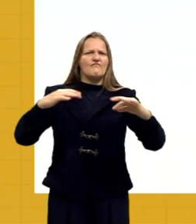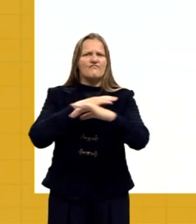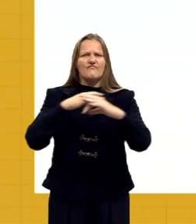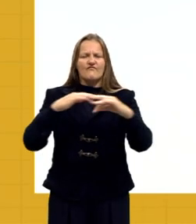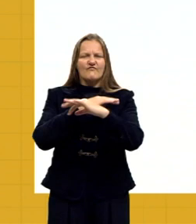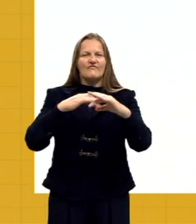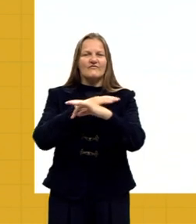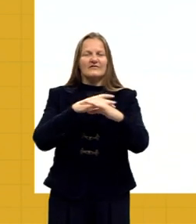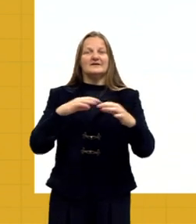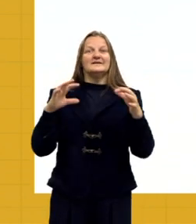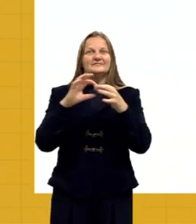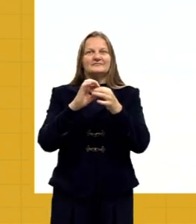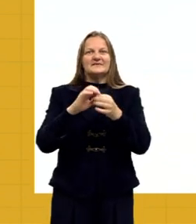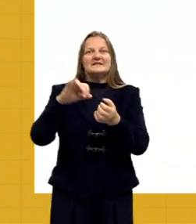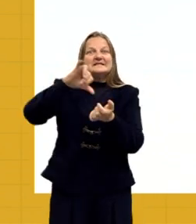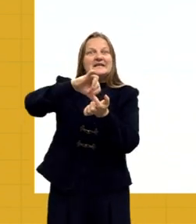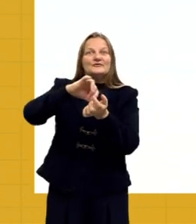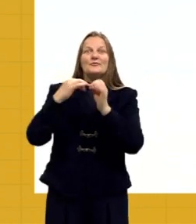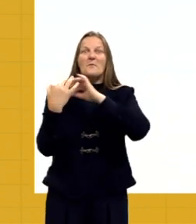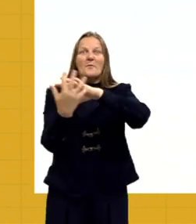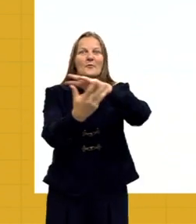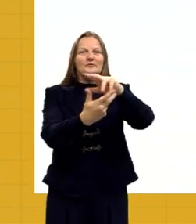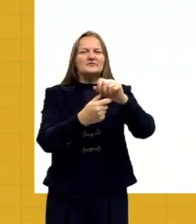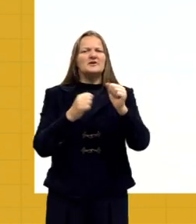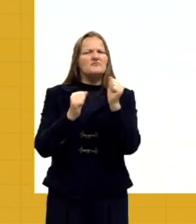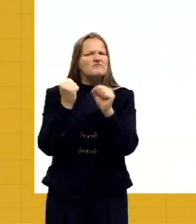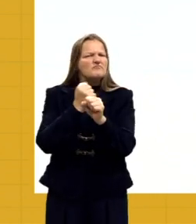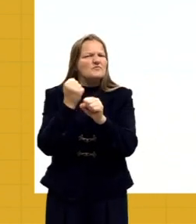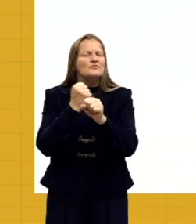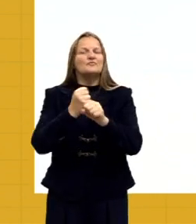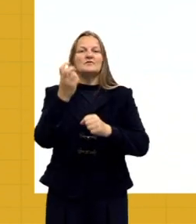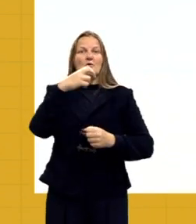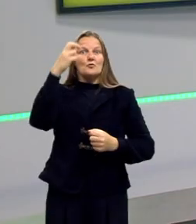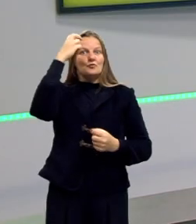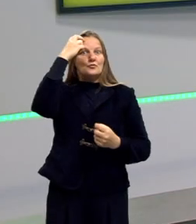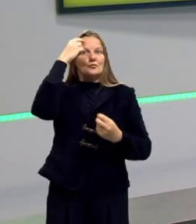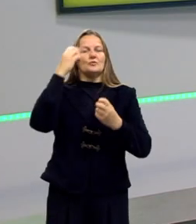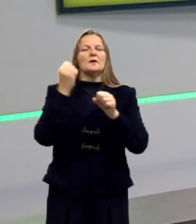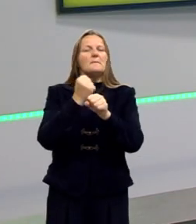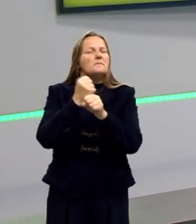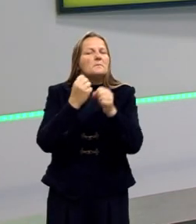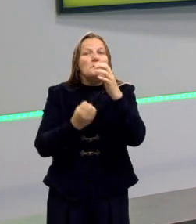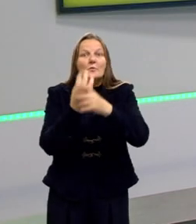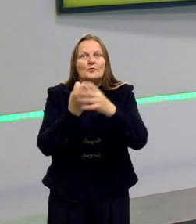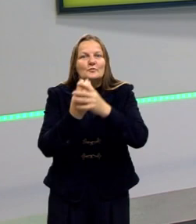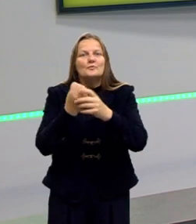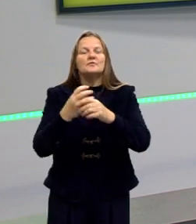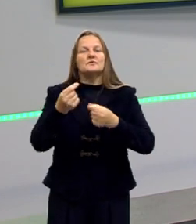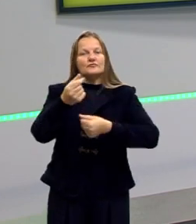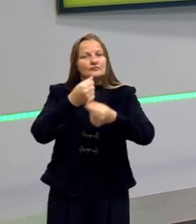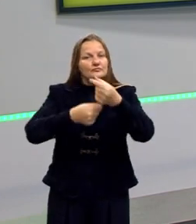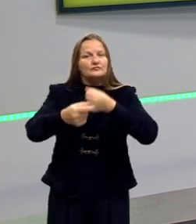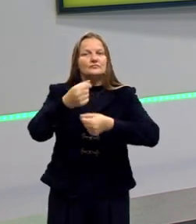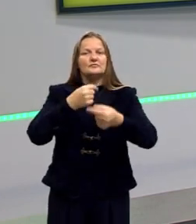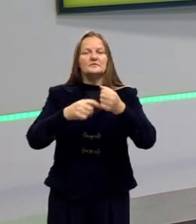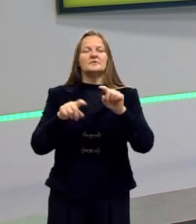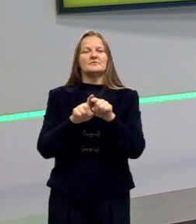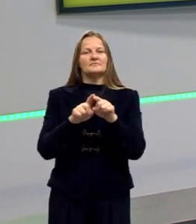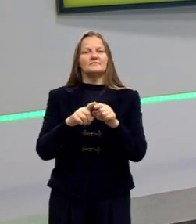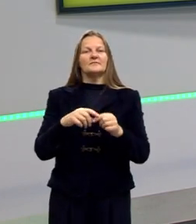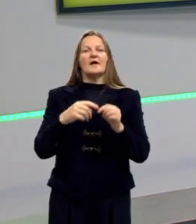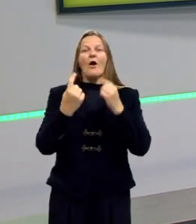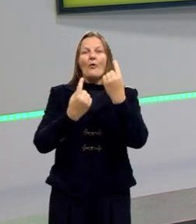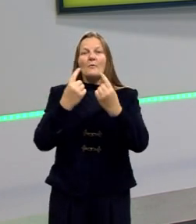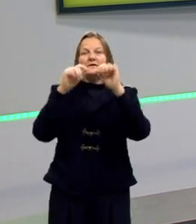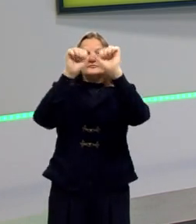relacionado com a globalização né Elas produzem muita questão cultural elas produzem muita questão financeira também tá E aí eu